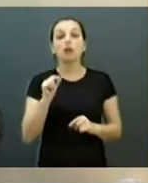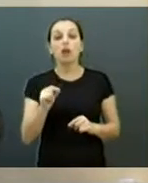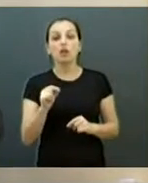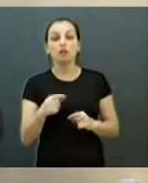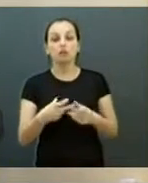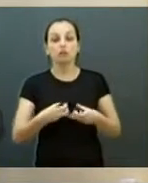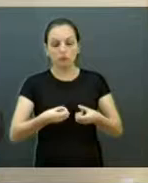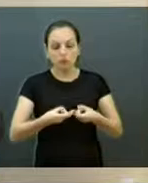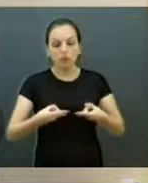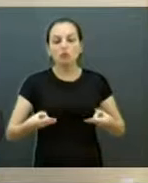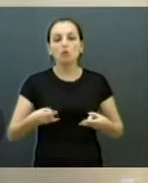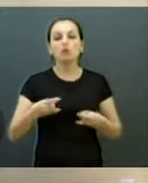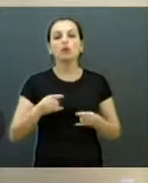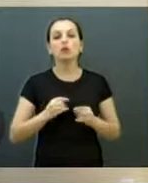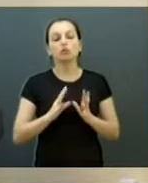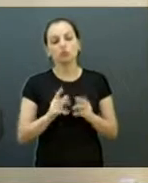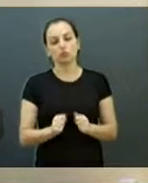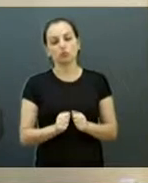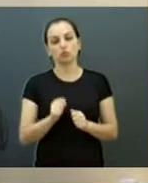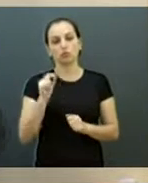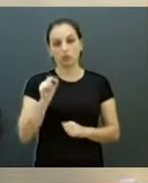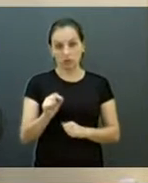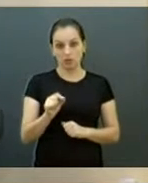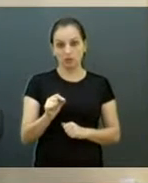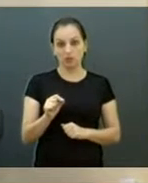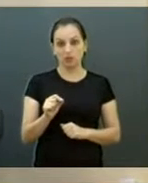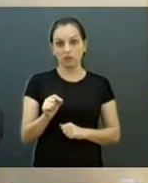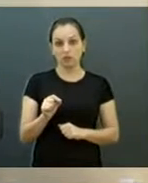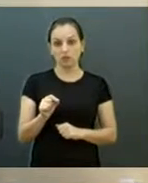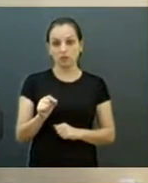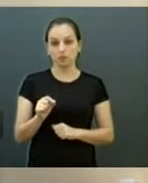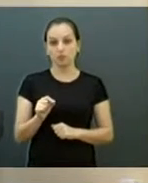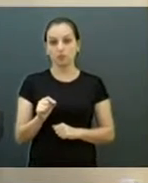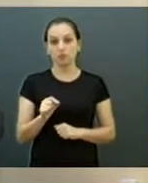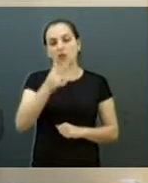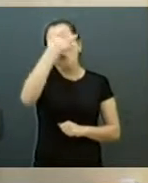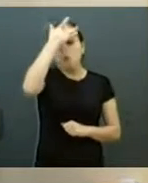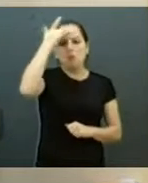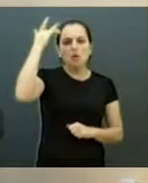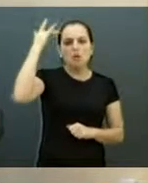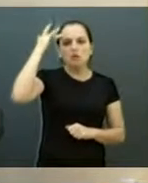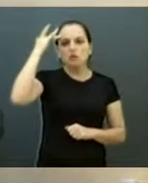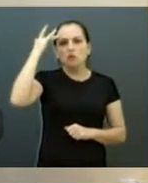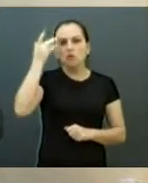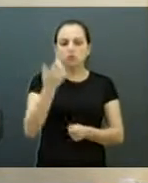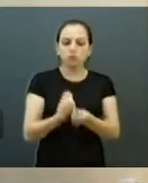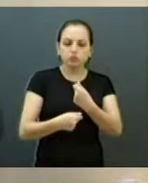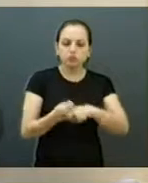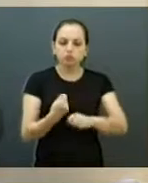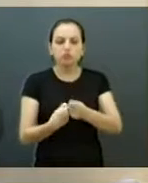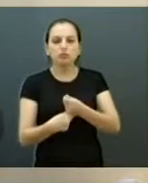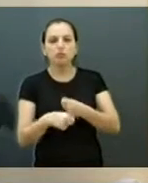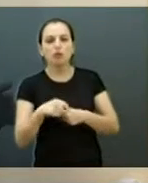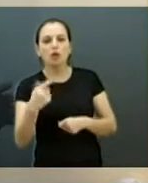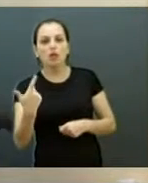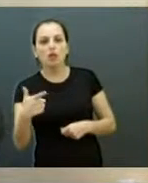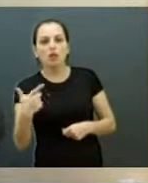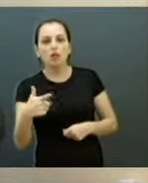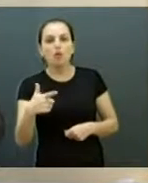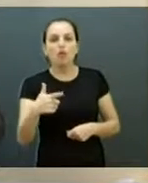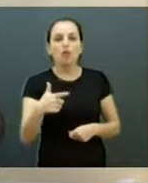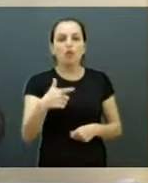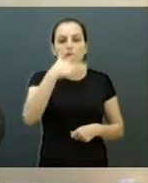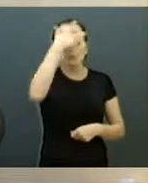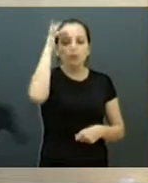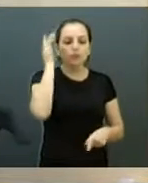tudo e aí vem uma pessoa no seu comércio e não tem ninguém para atender tem algo errado